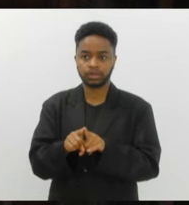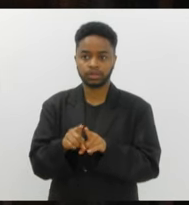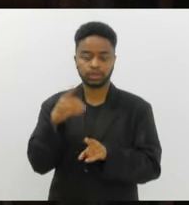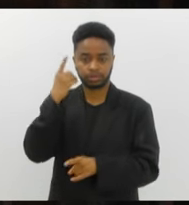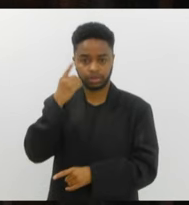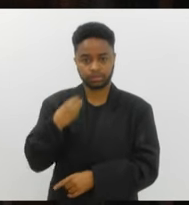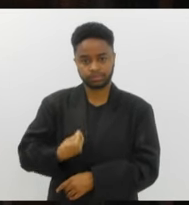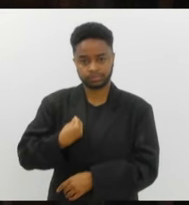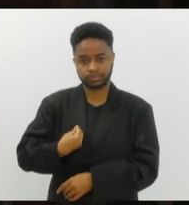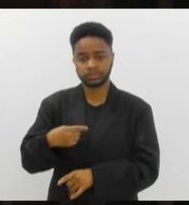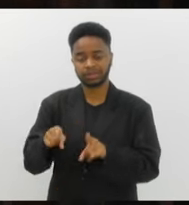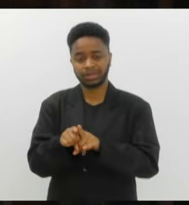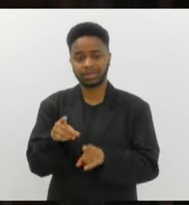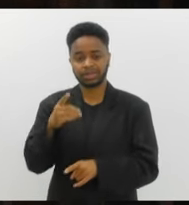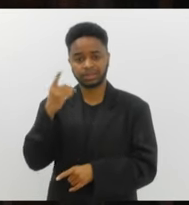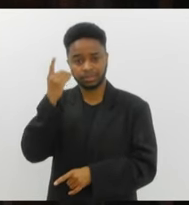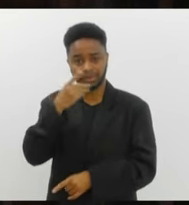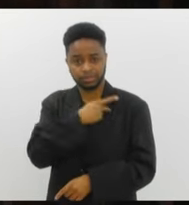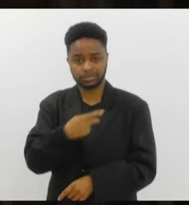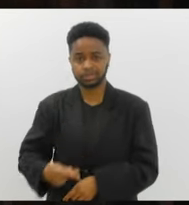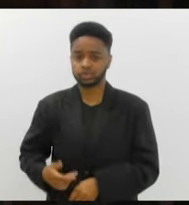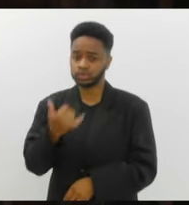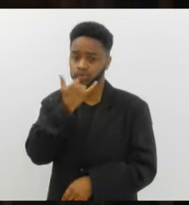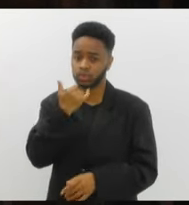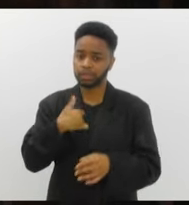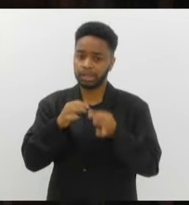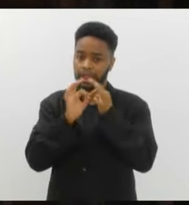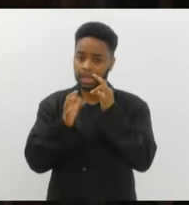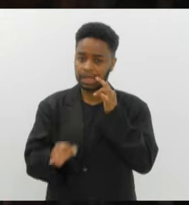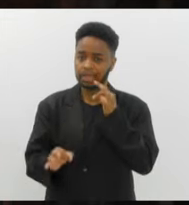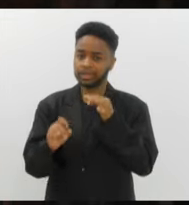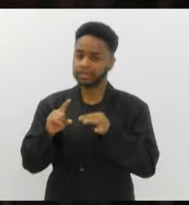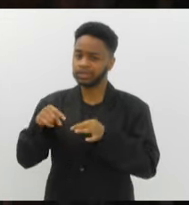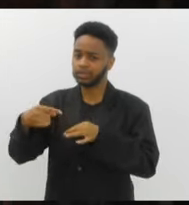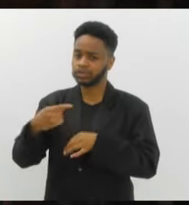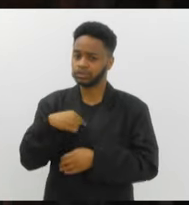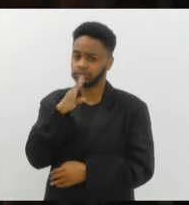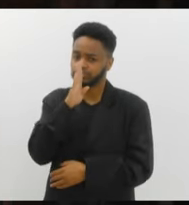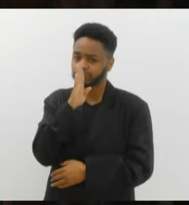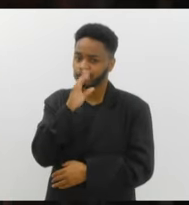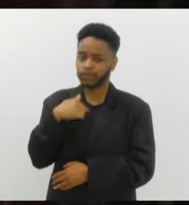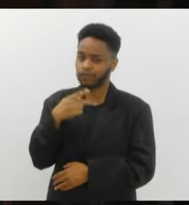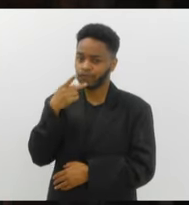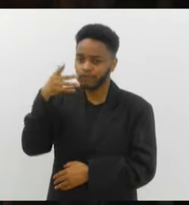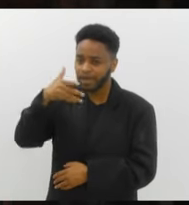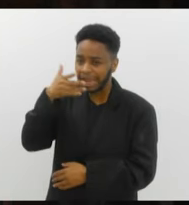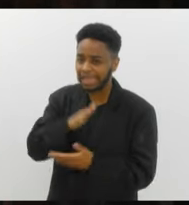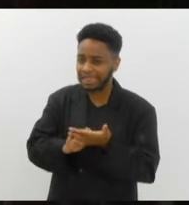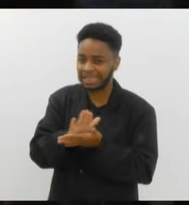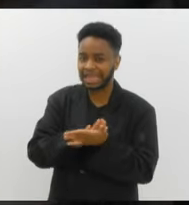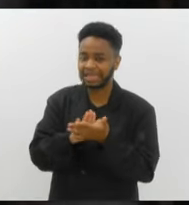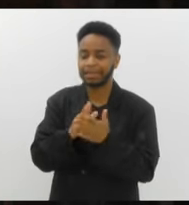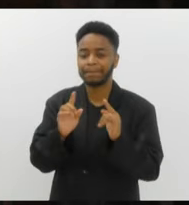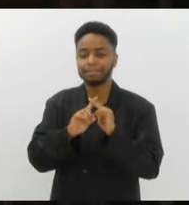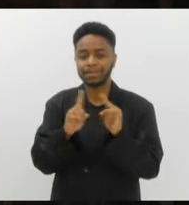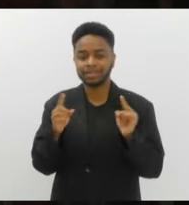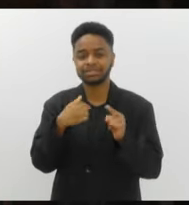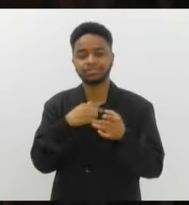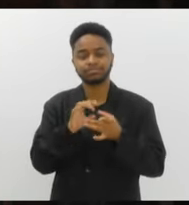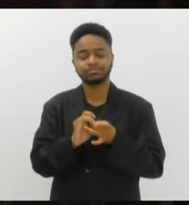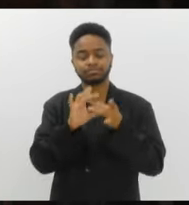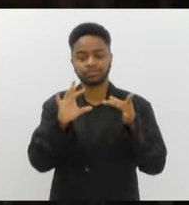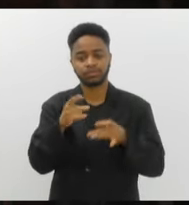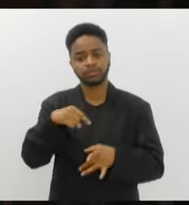desculpe aí por ter me alongado, as próximas sessões vou ficar por ali, prometo nem usar a palavra na próxima aí, mas estou à